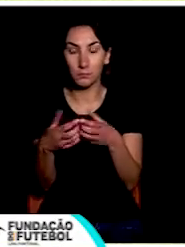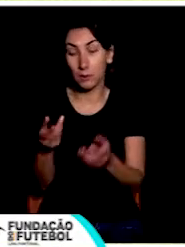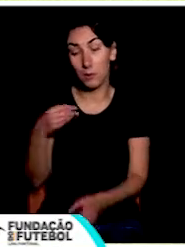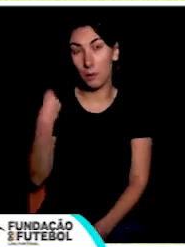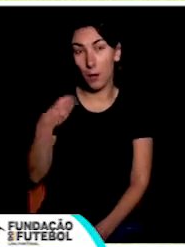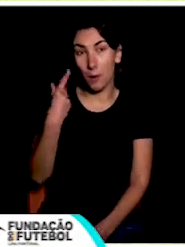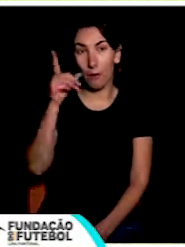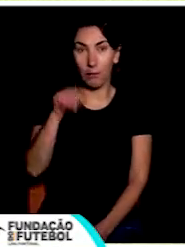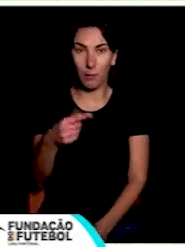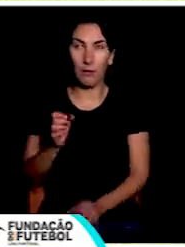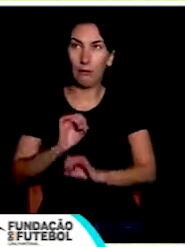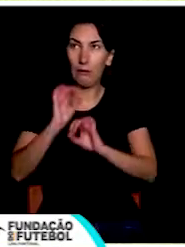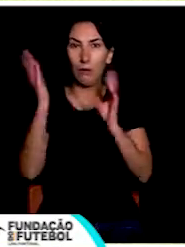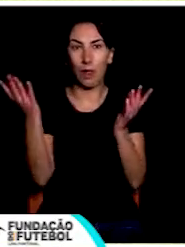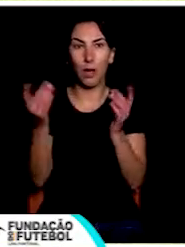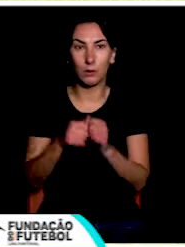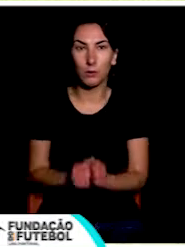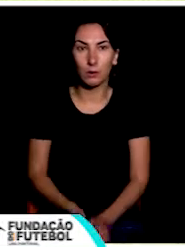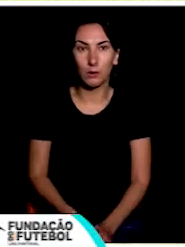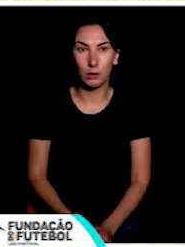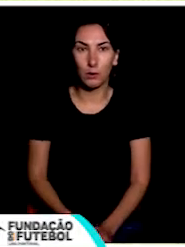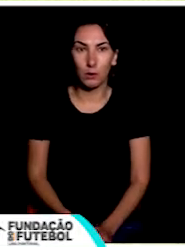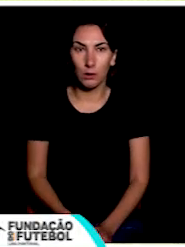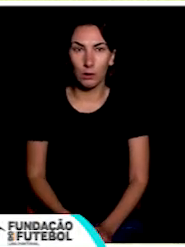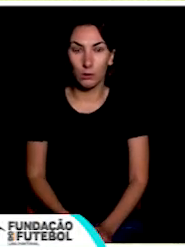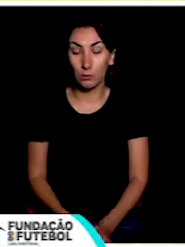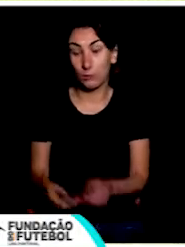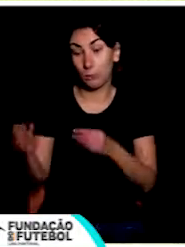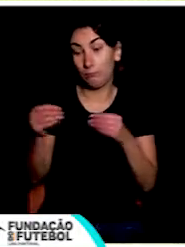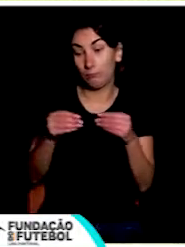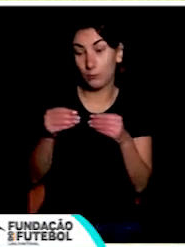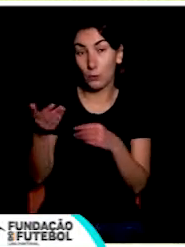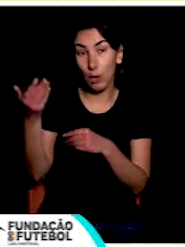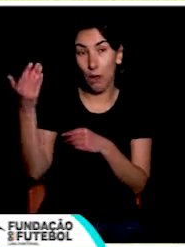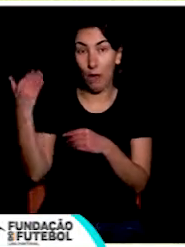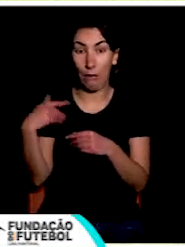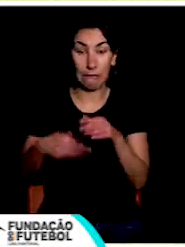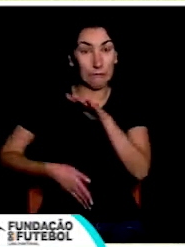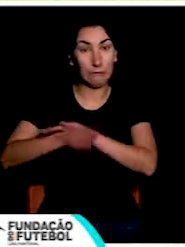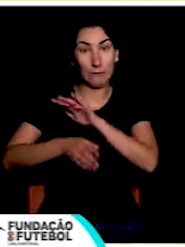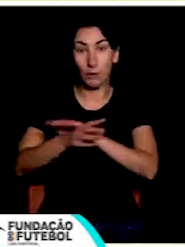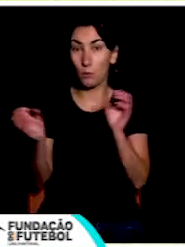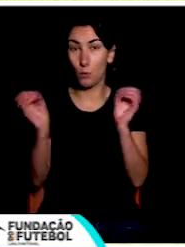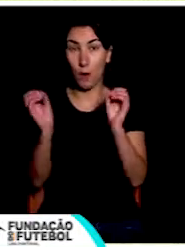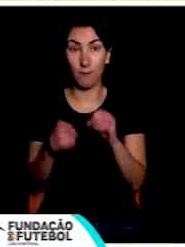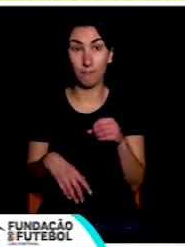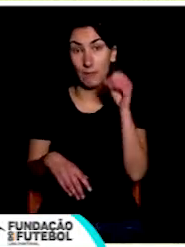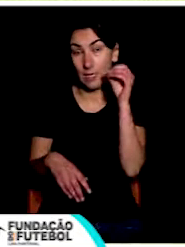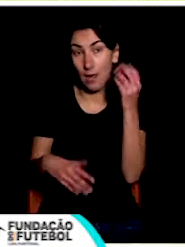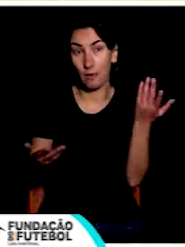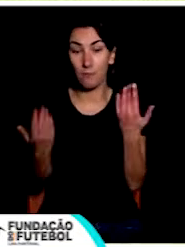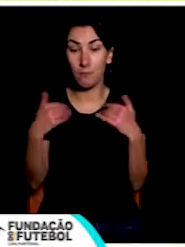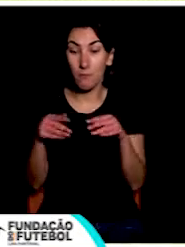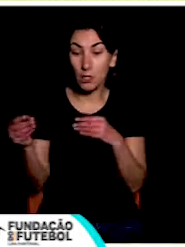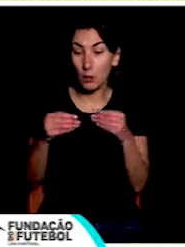só, estamos preocupados também com o processo ofensivo, que tem feito ultimamente, temos feito o último jogo, não fizemos golos, ficámos a zero, mas vinhamos de